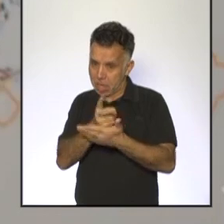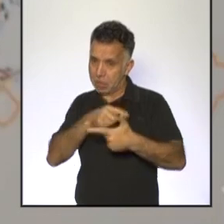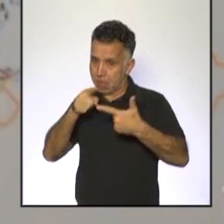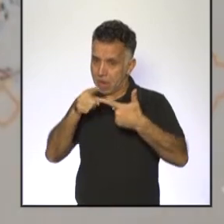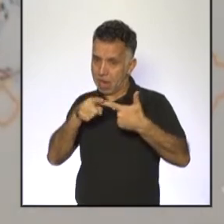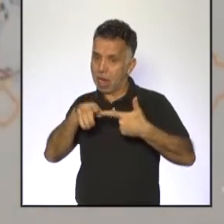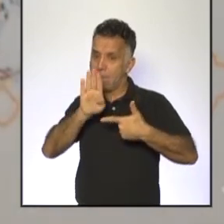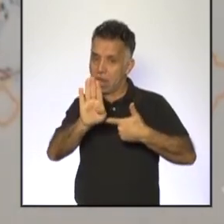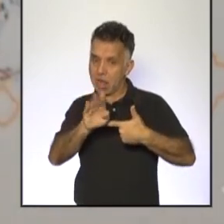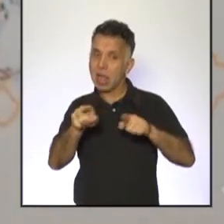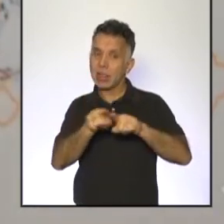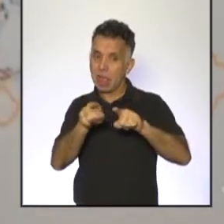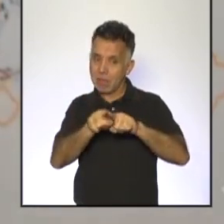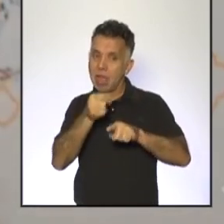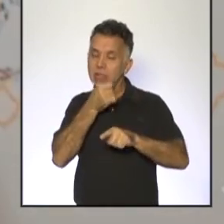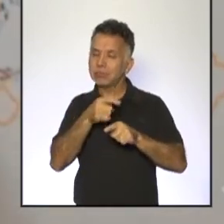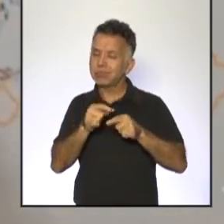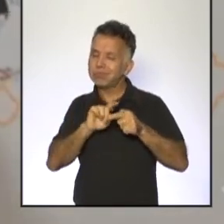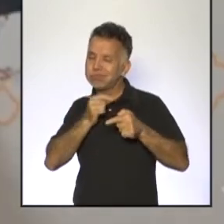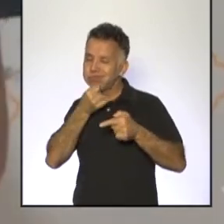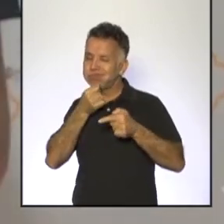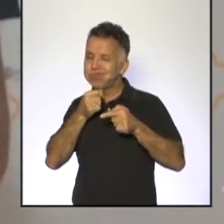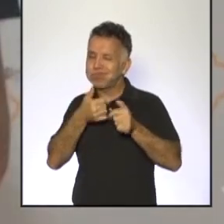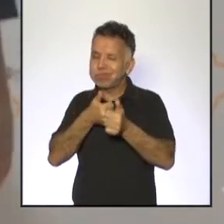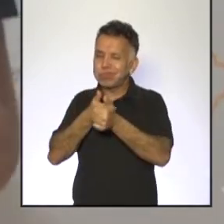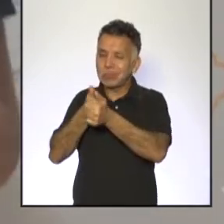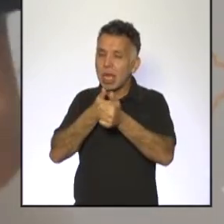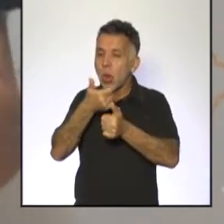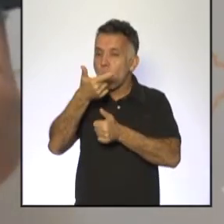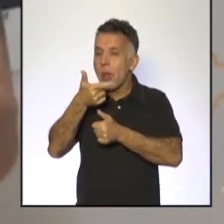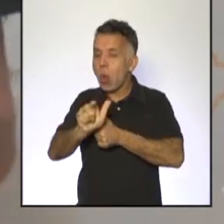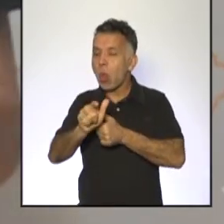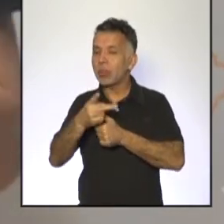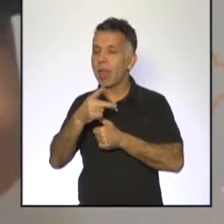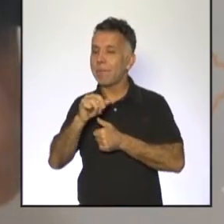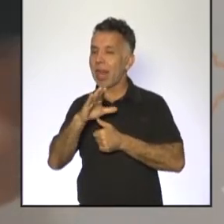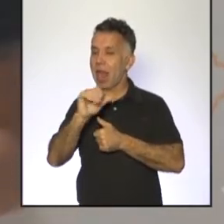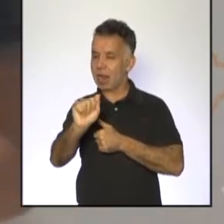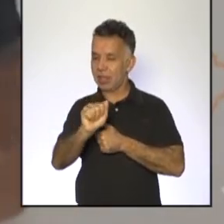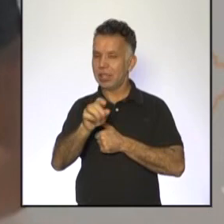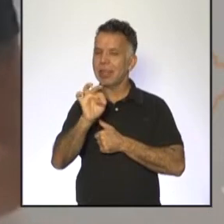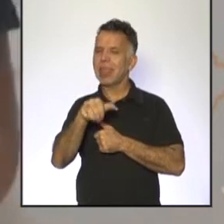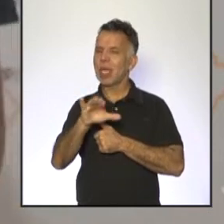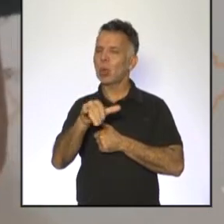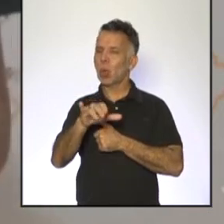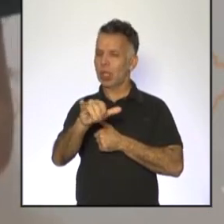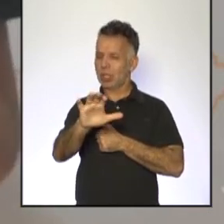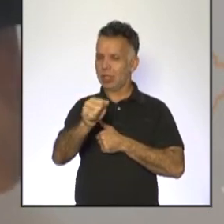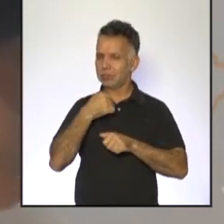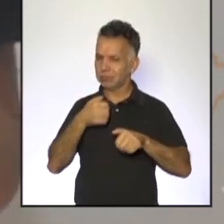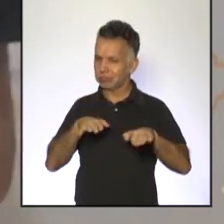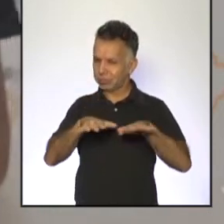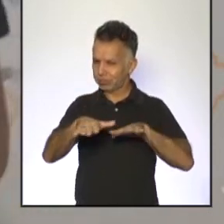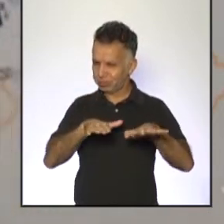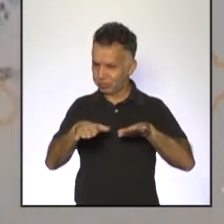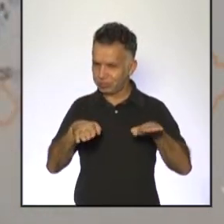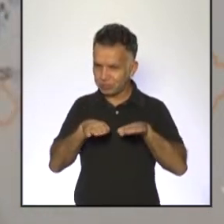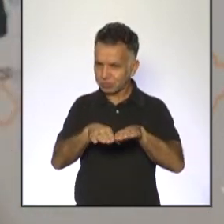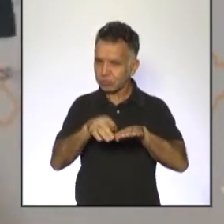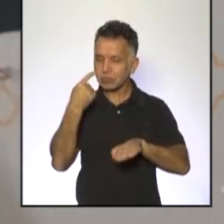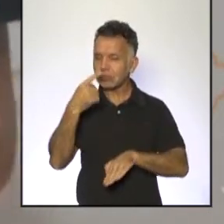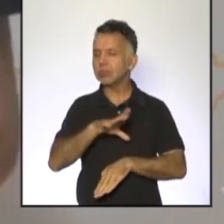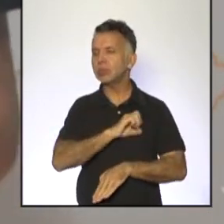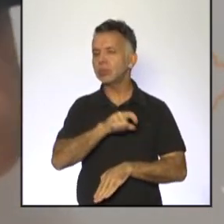também tangenciamento com uma outra placa tectônica. E é por isso que eu gosto desse diagrama, que está presente num